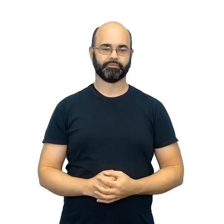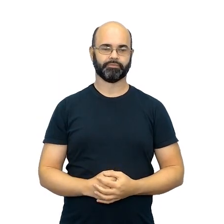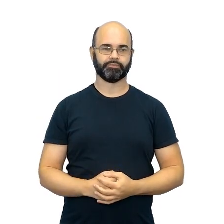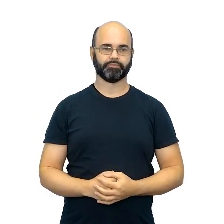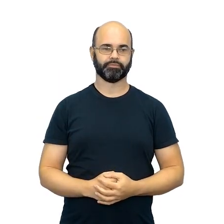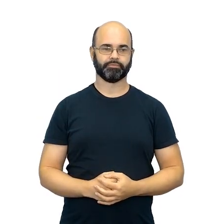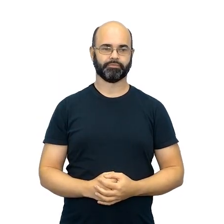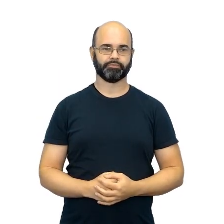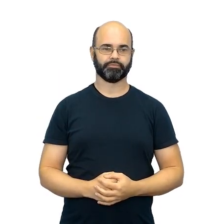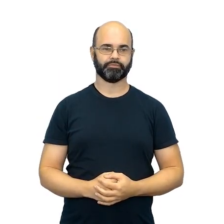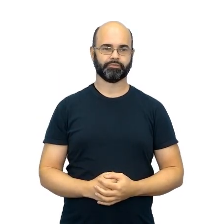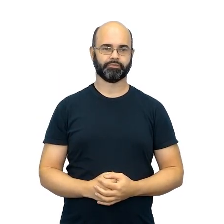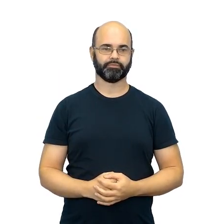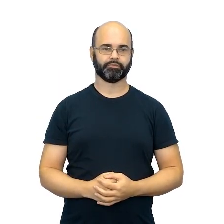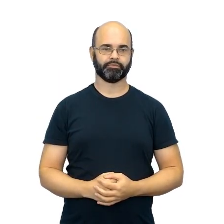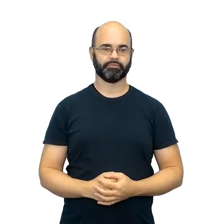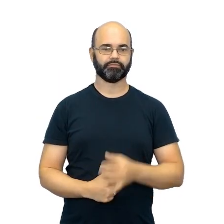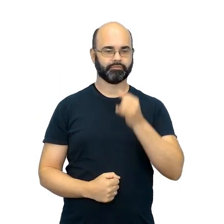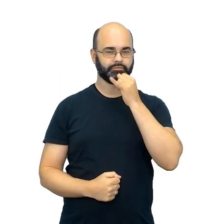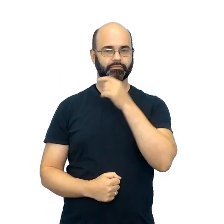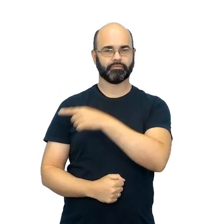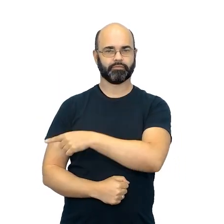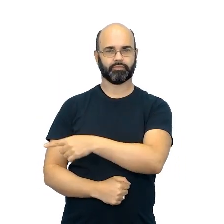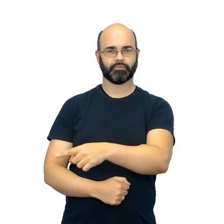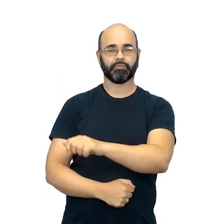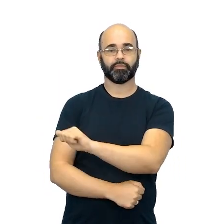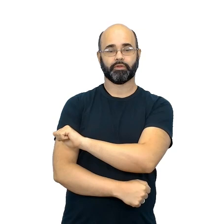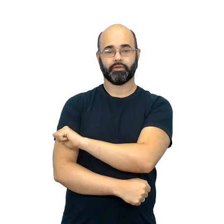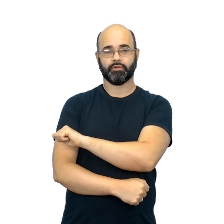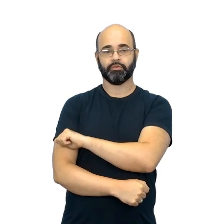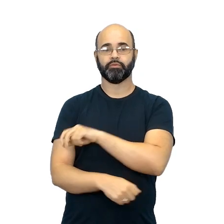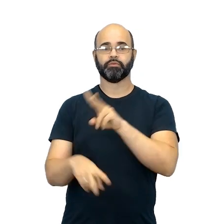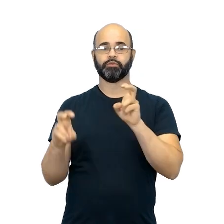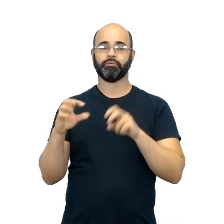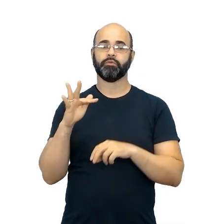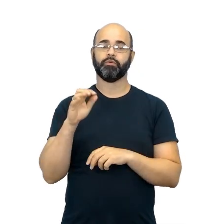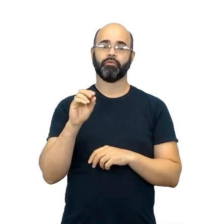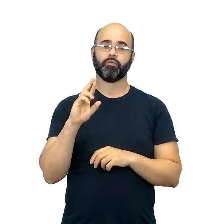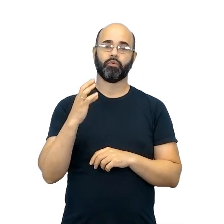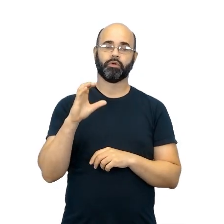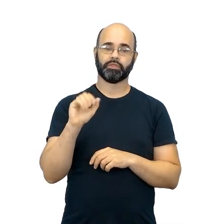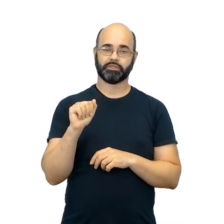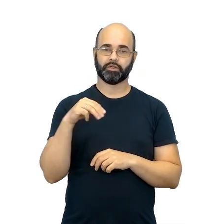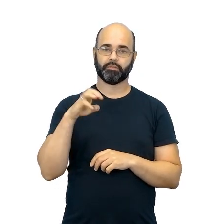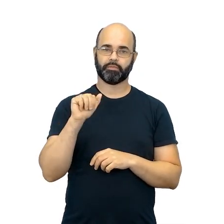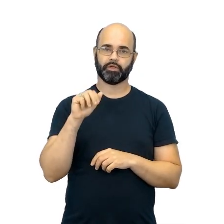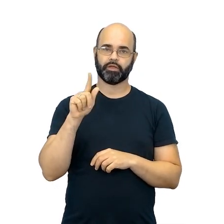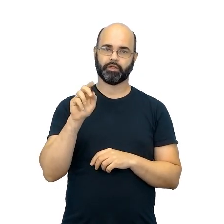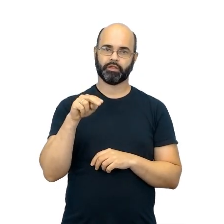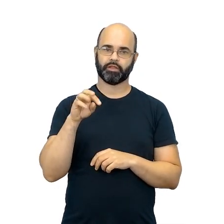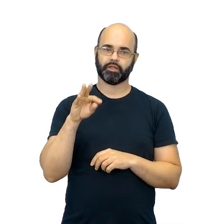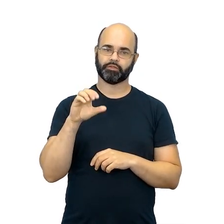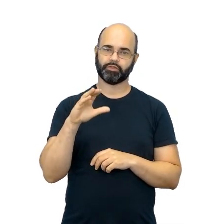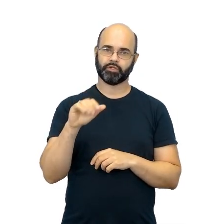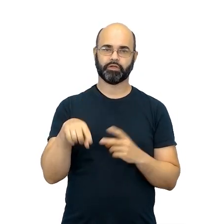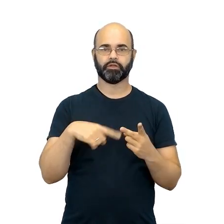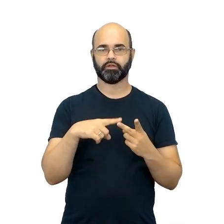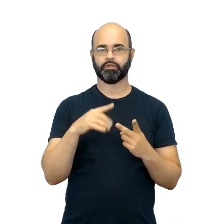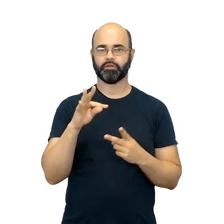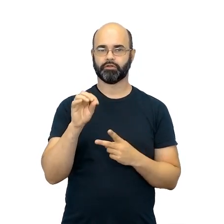Para apresentar a SA1, que inicia, né, com força magnética e torque, trazemos uma